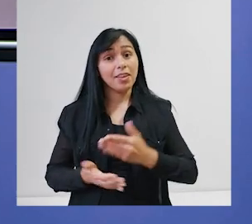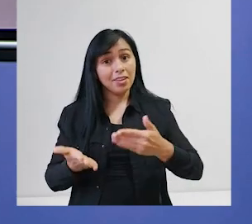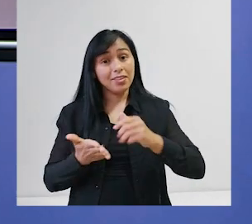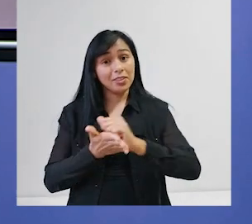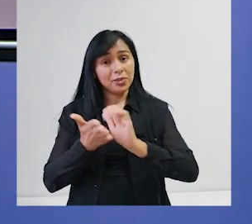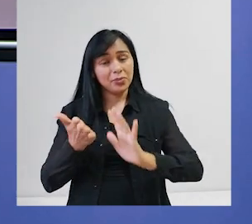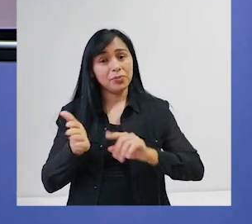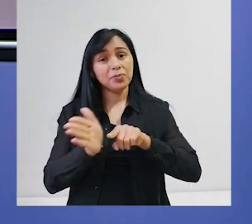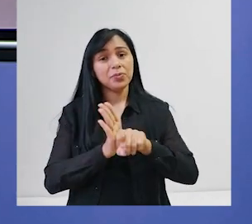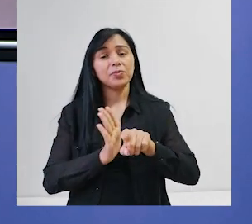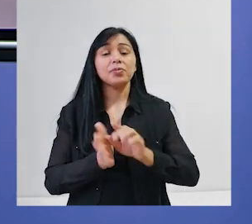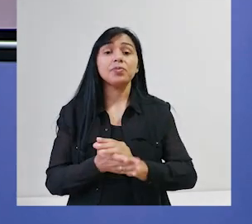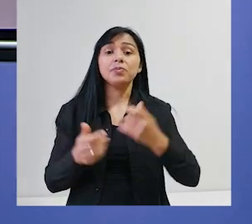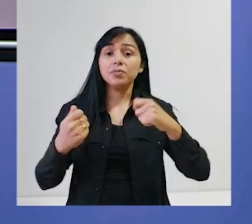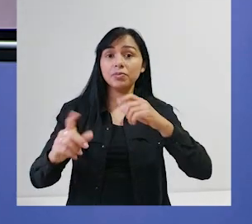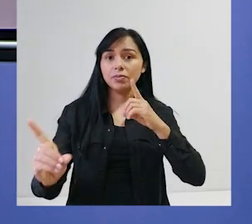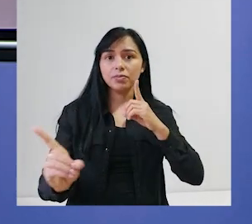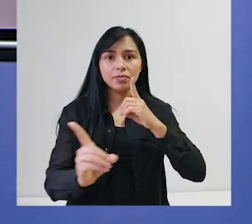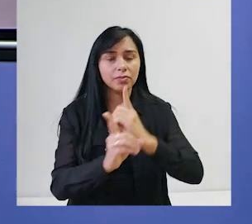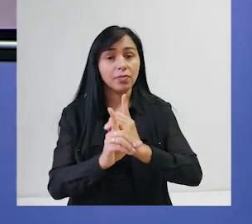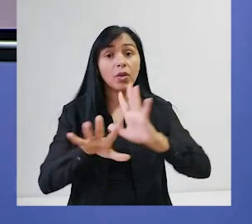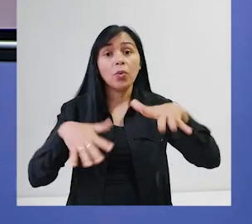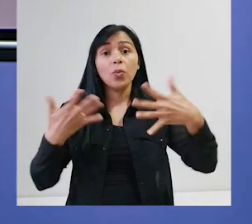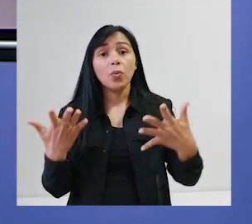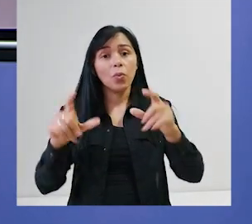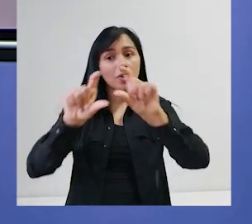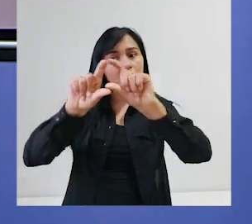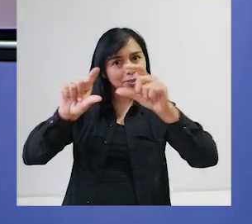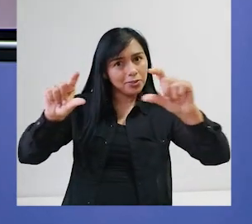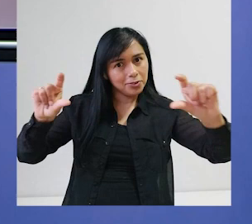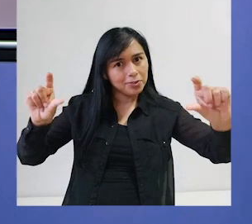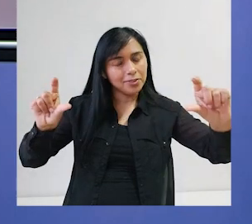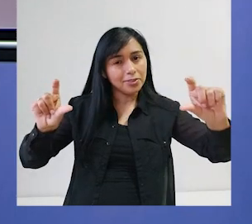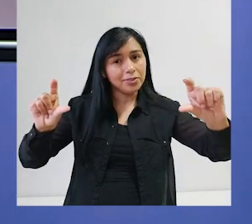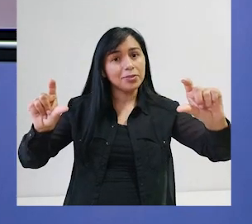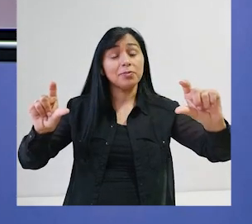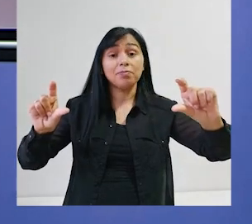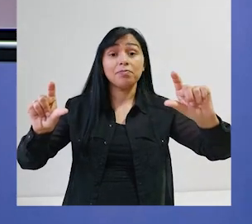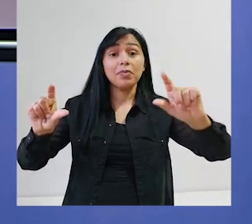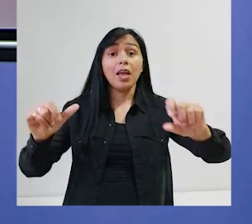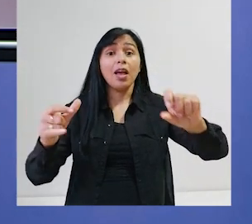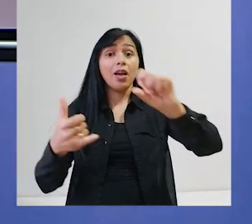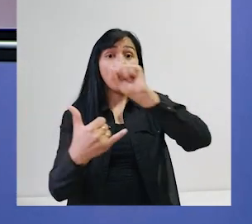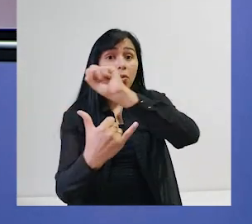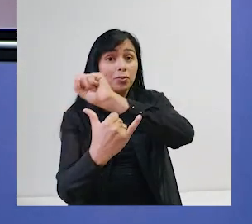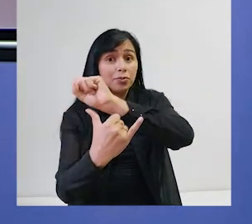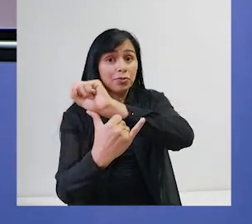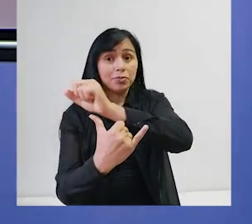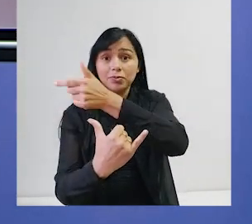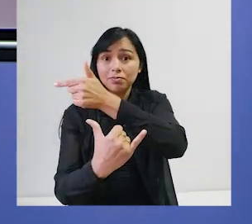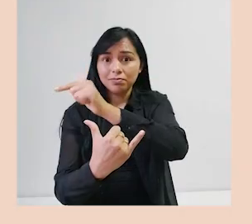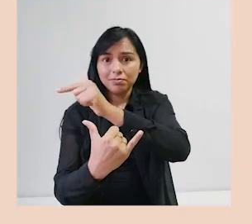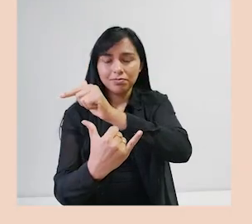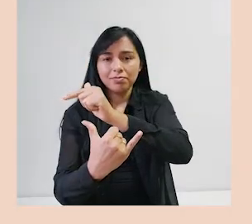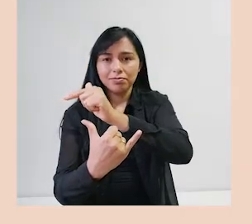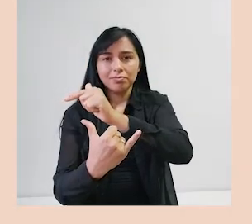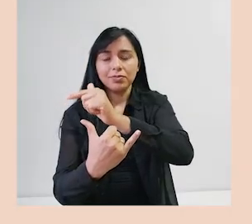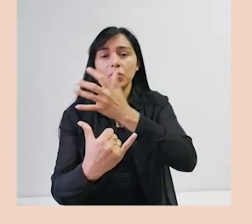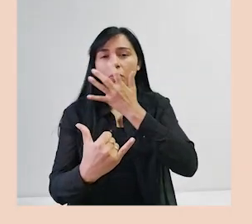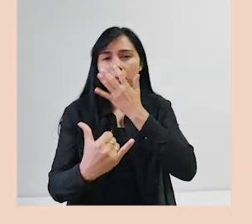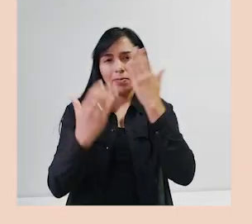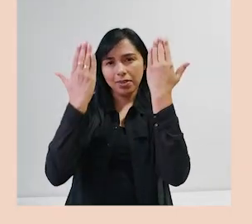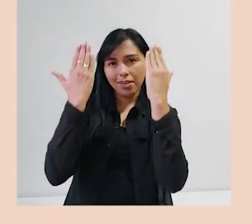precisamos Identificar qual das orações apresenta sujeito inexistente vamos analisar as alternativas